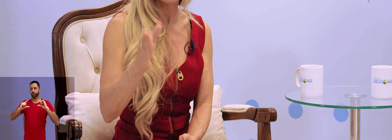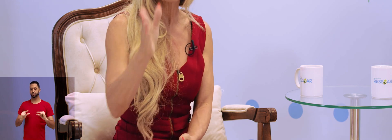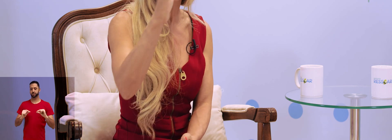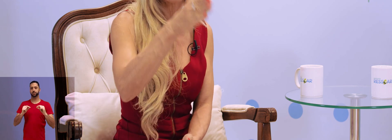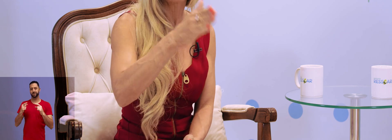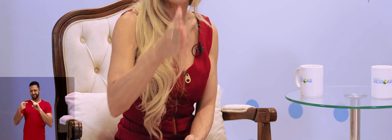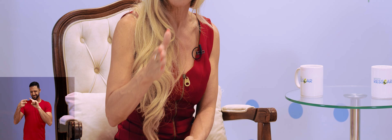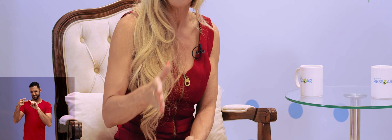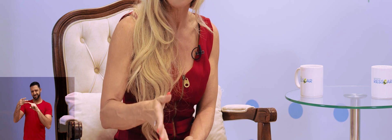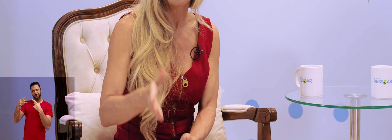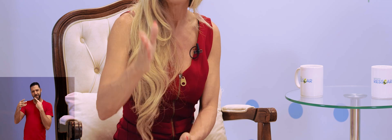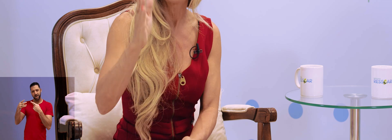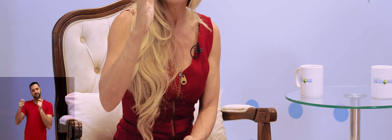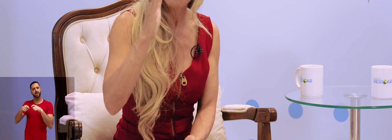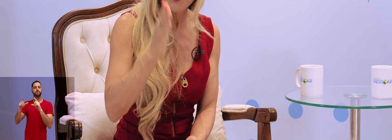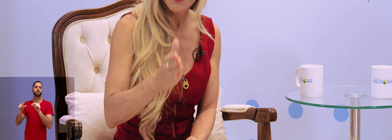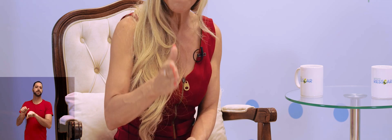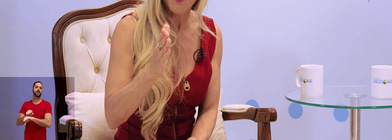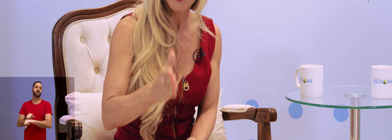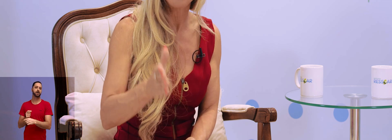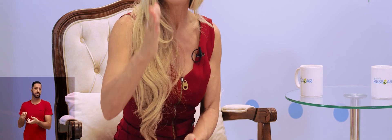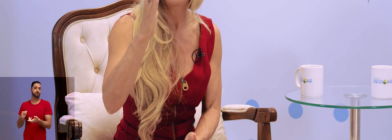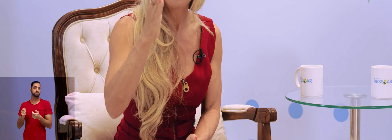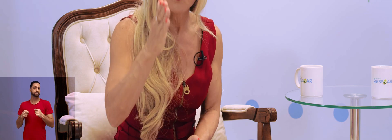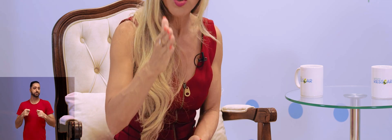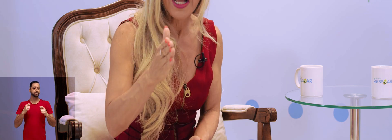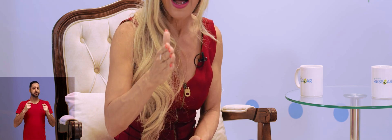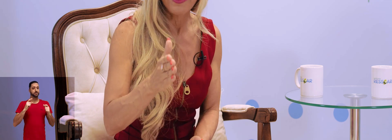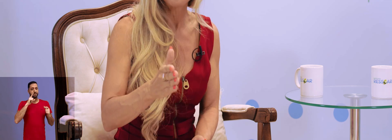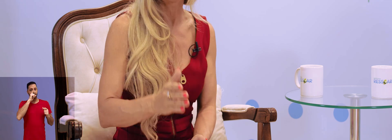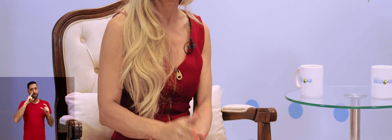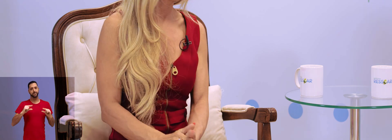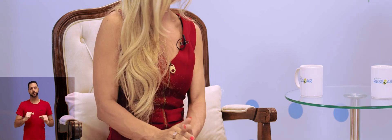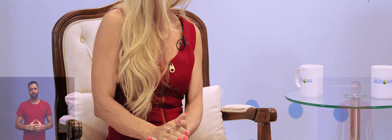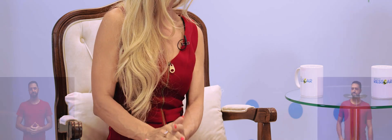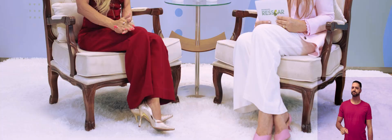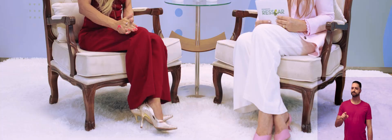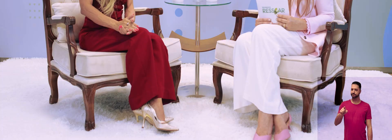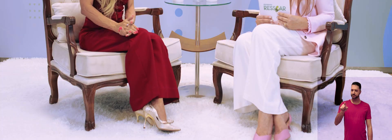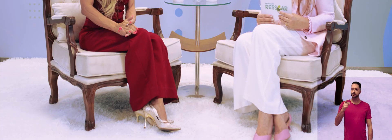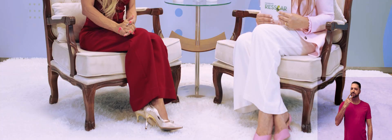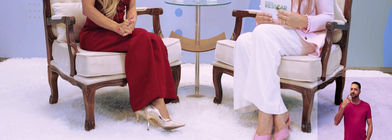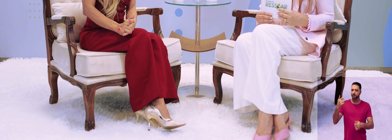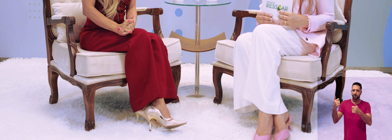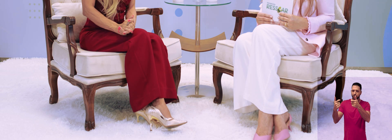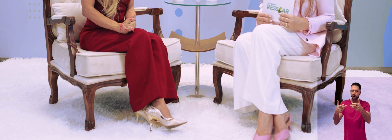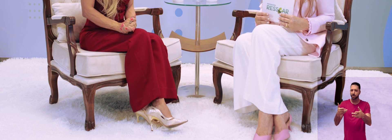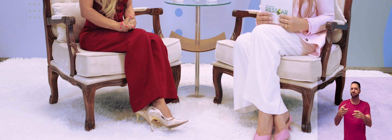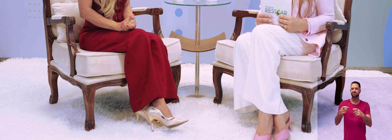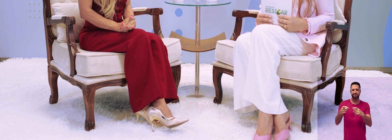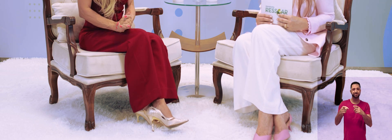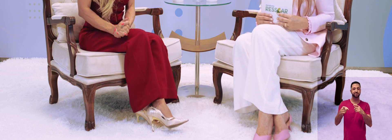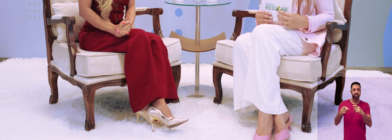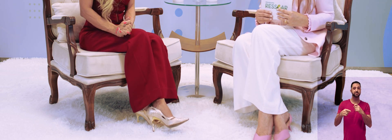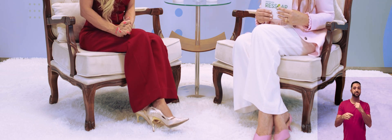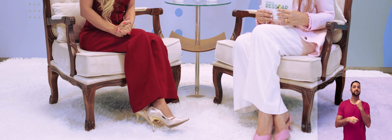também. Então, esses são os fatores que você pode mudar. Você falou uma coisa muito